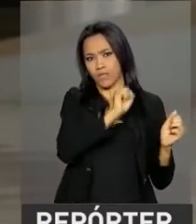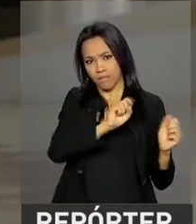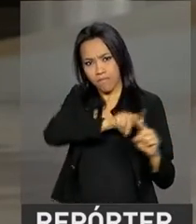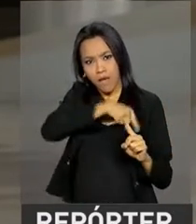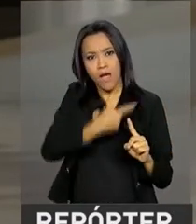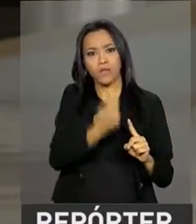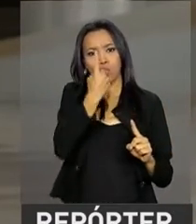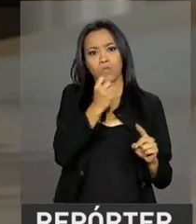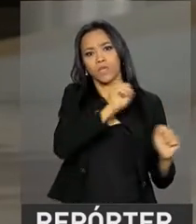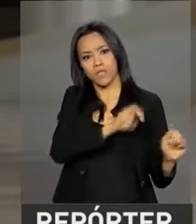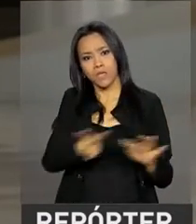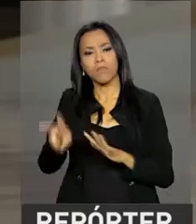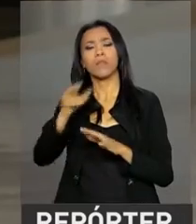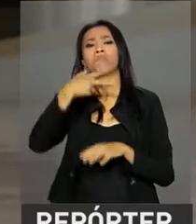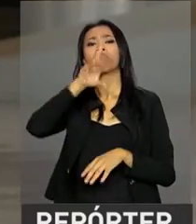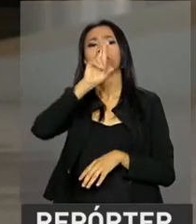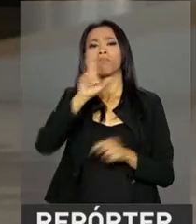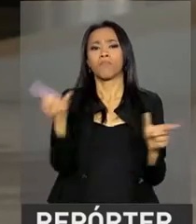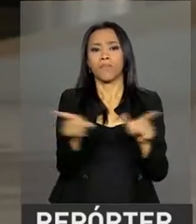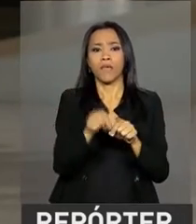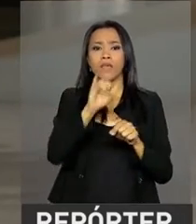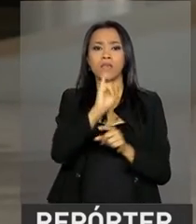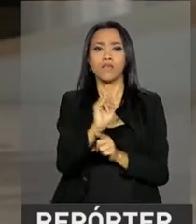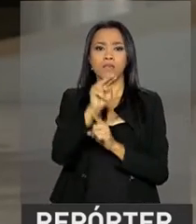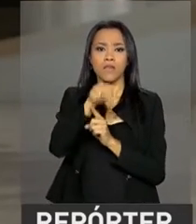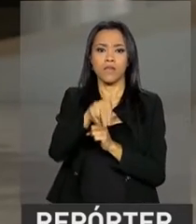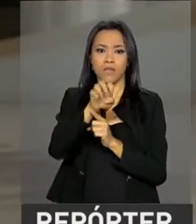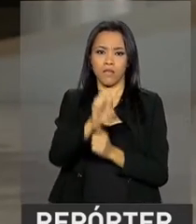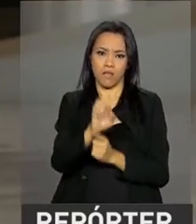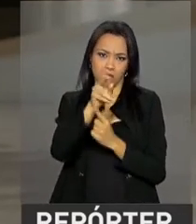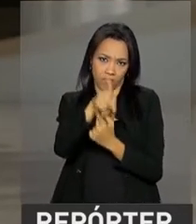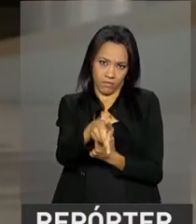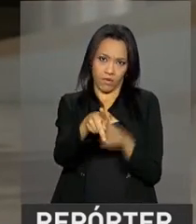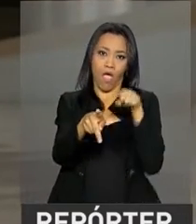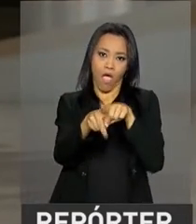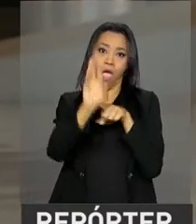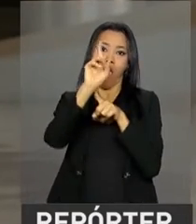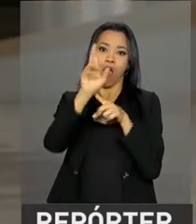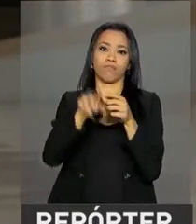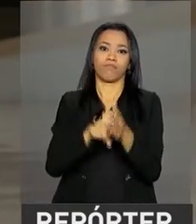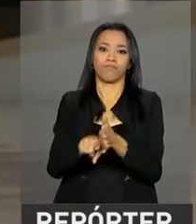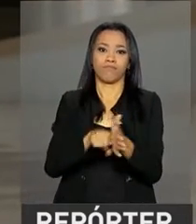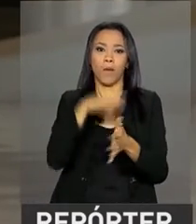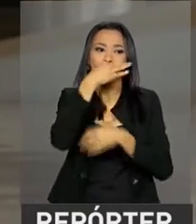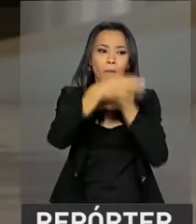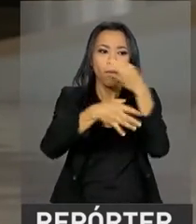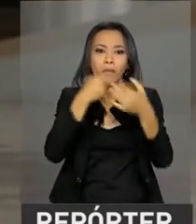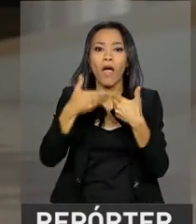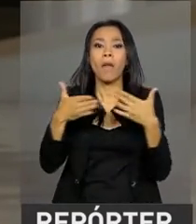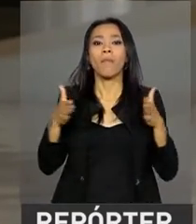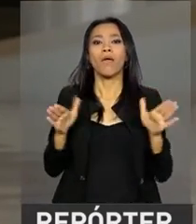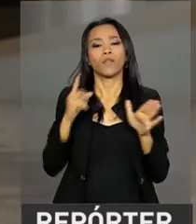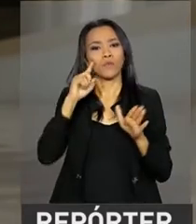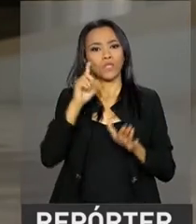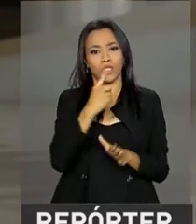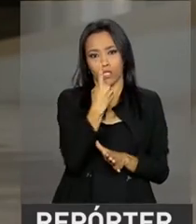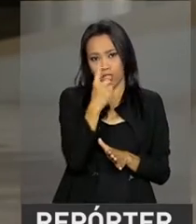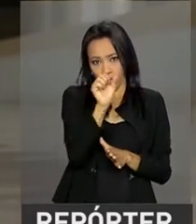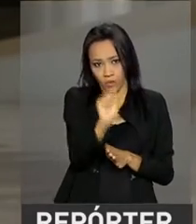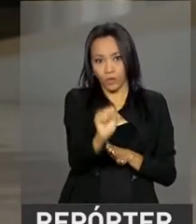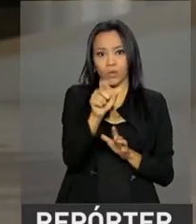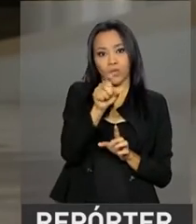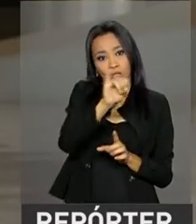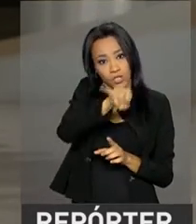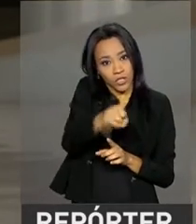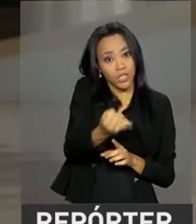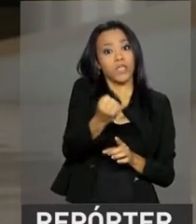pelo INEP, o Instituto Nacional de Estudos e Pesquisas Anísio Teixeira. A consulta foi aberta no dia 18 de janeiro